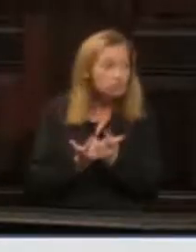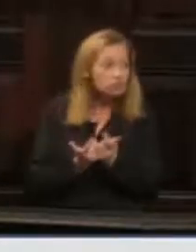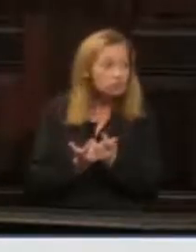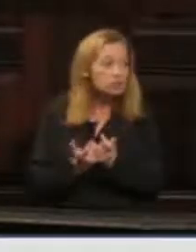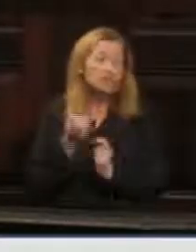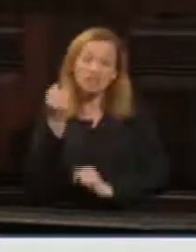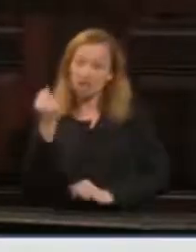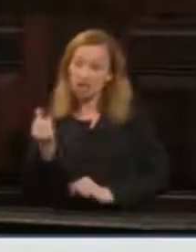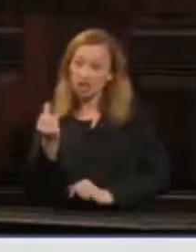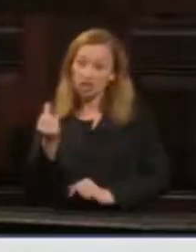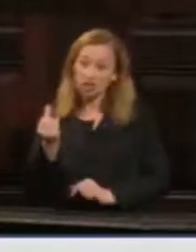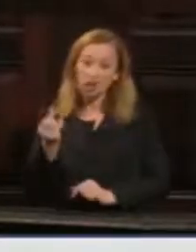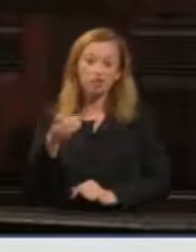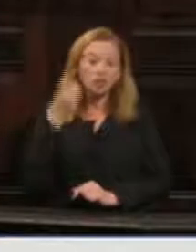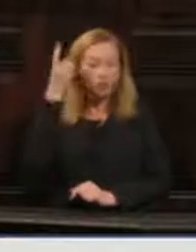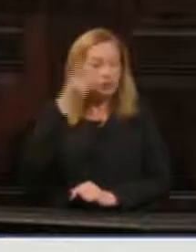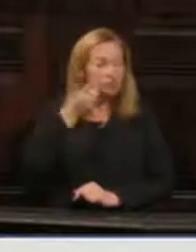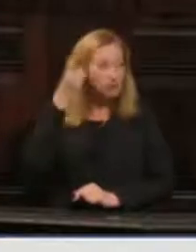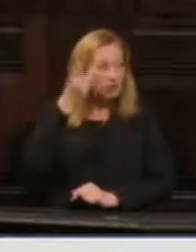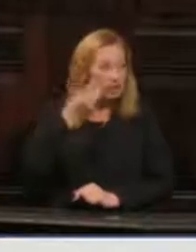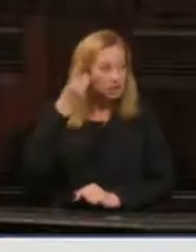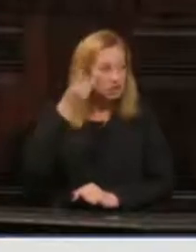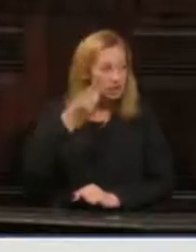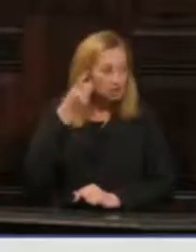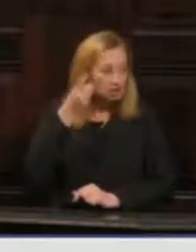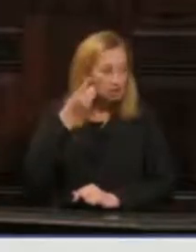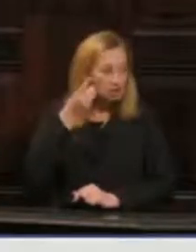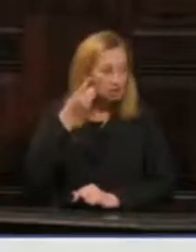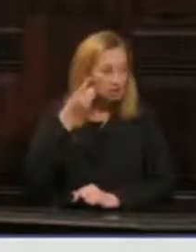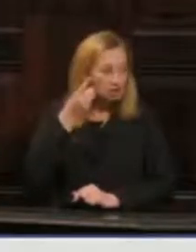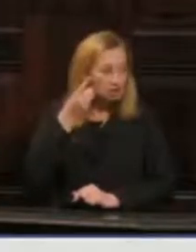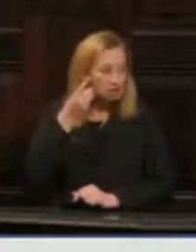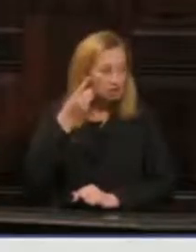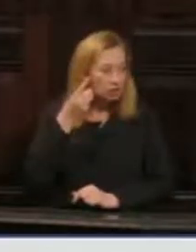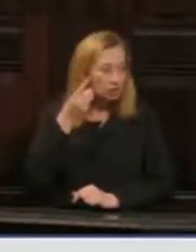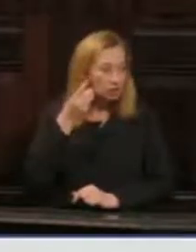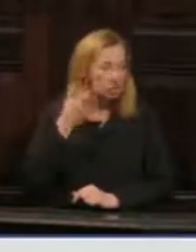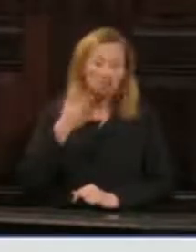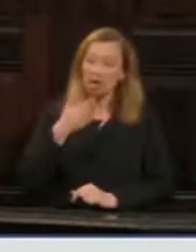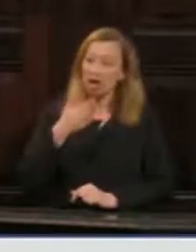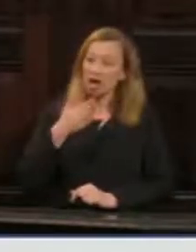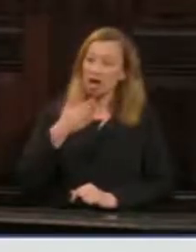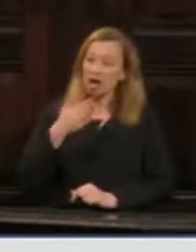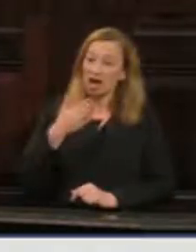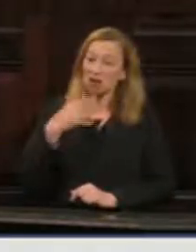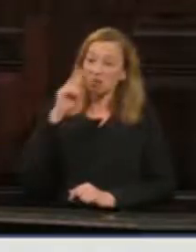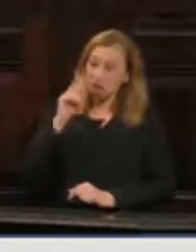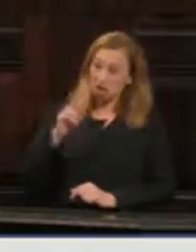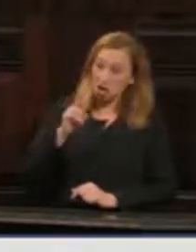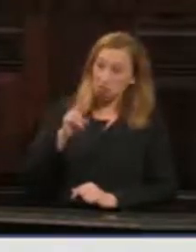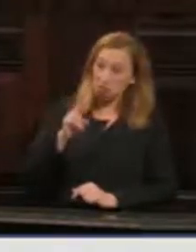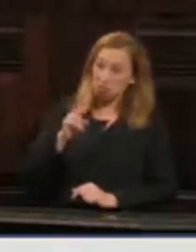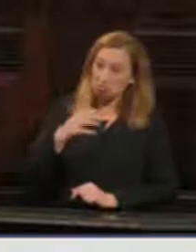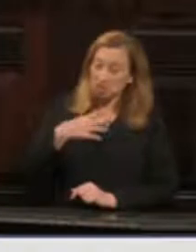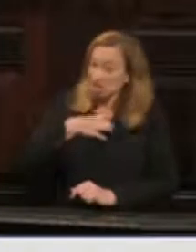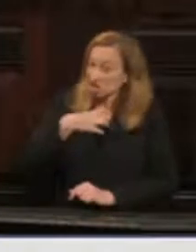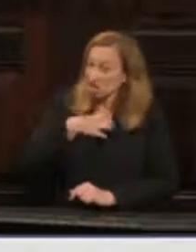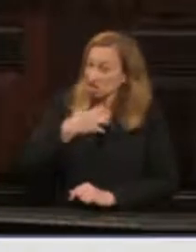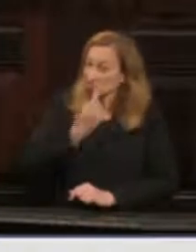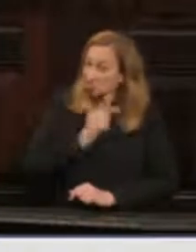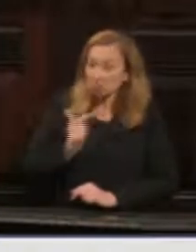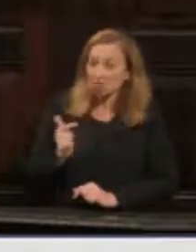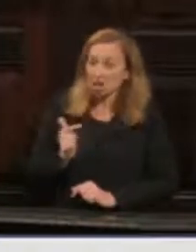6 deputados numa questão de utilidade para o povo de Rio de Janeiro, a meu ver, não faz sentido algum. Ou é preso ou é